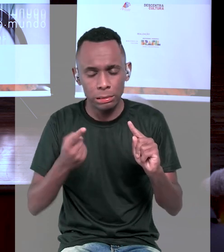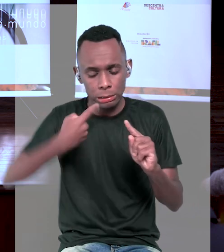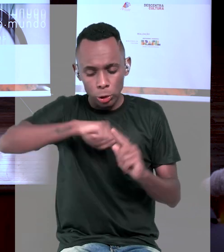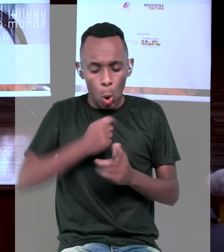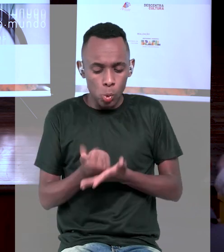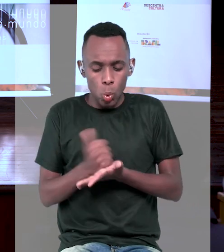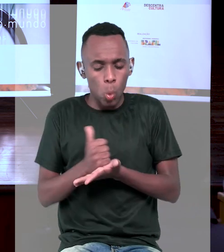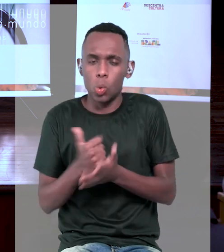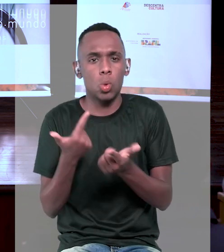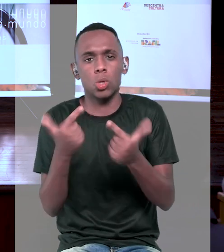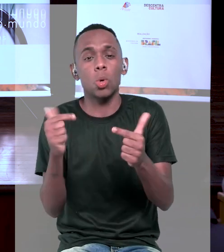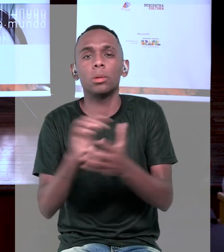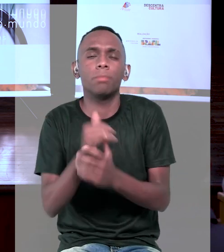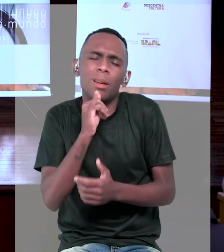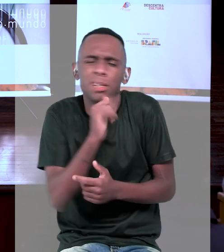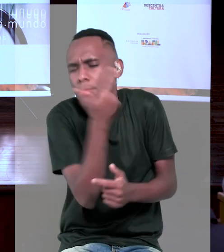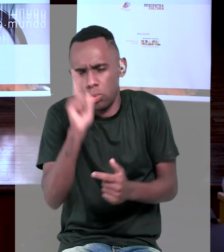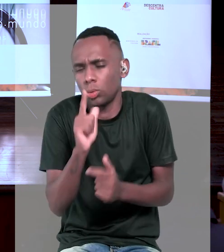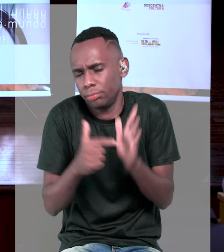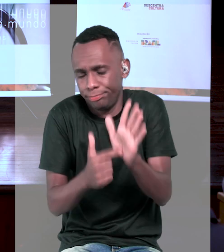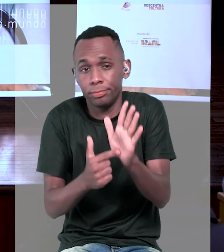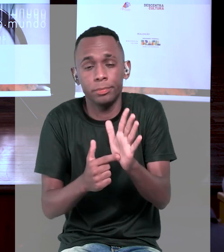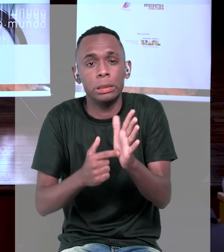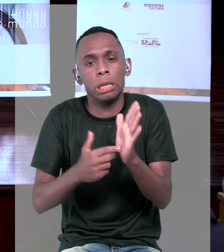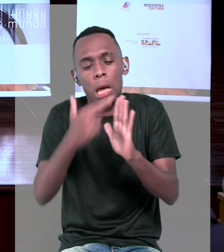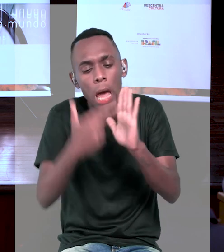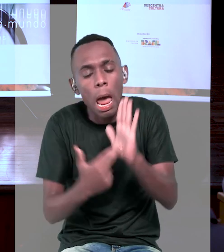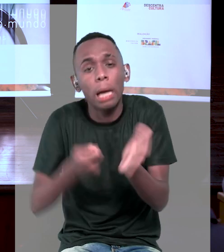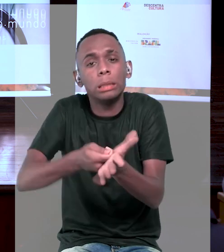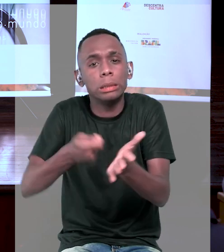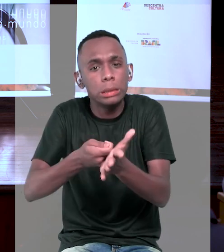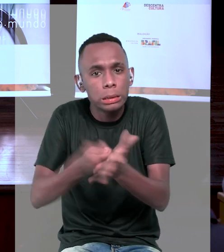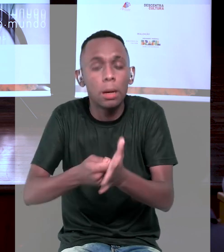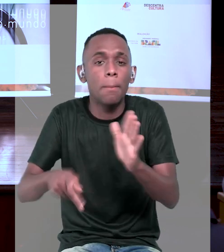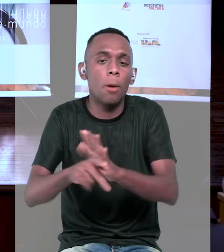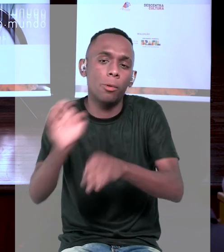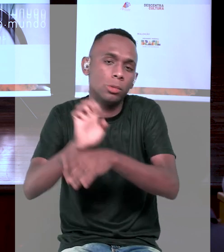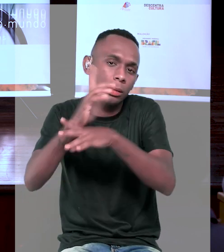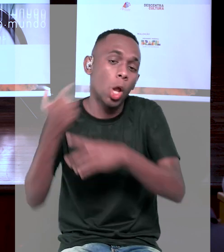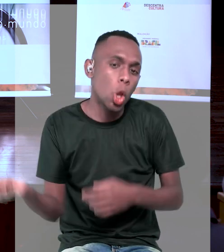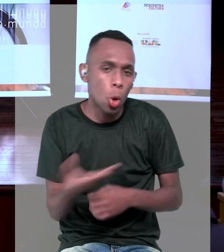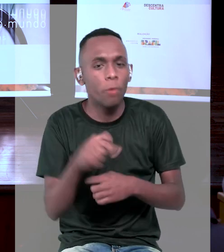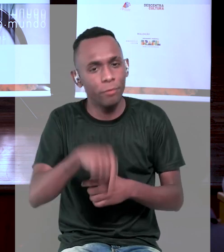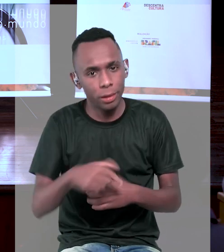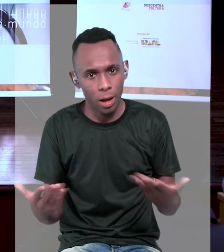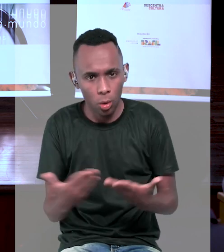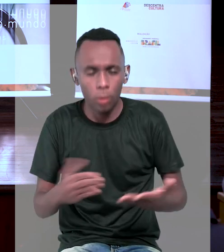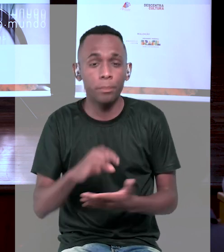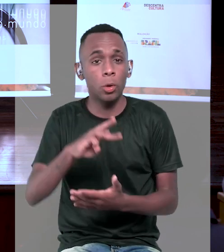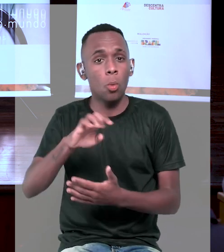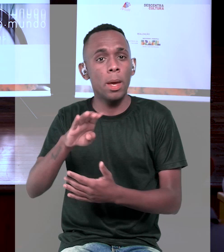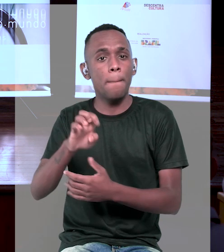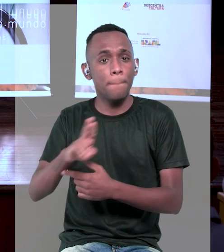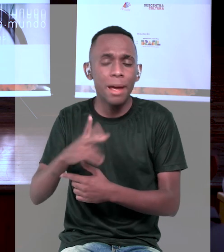dar outro exemplo. A burocracia no Estado moderno. Max Weber, quando falou da